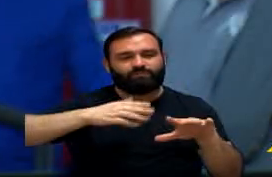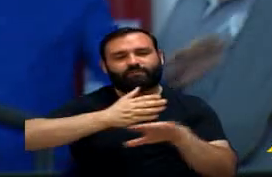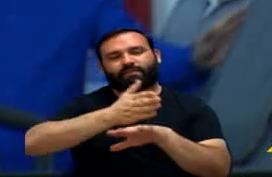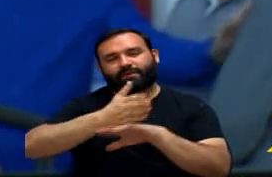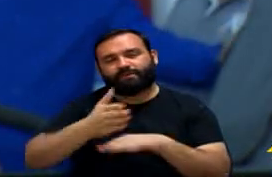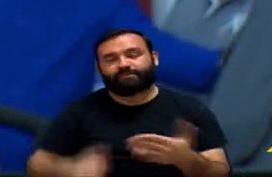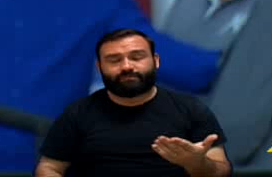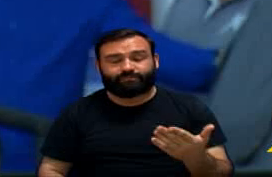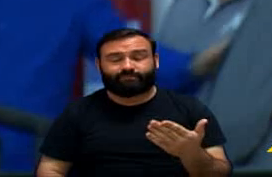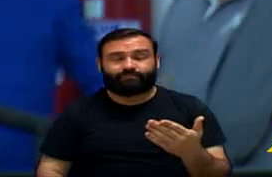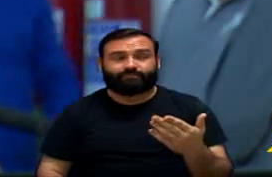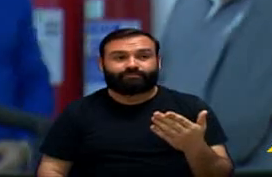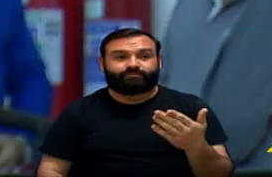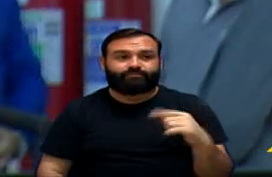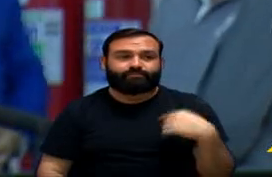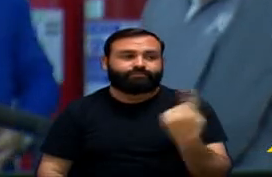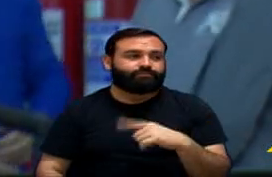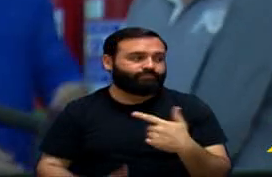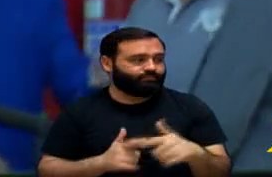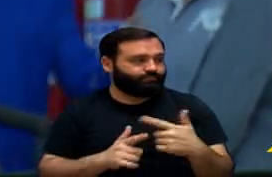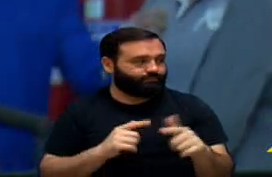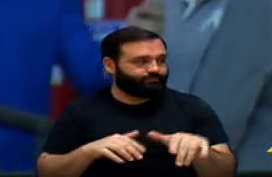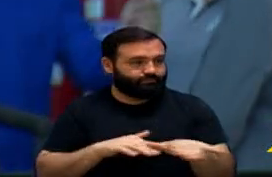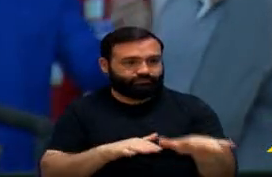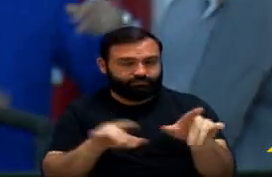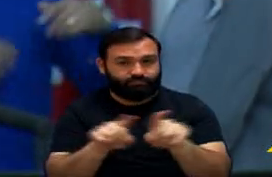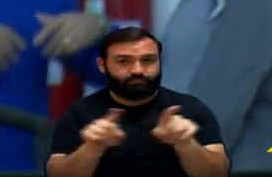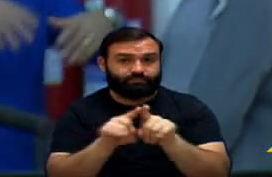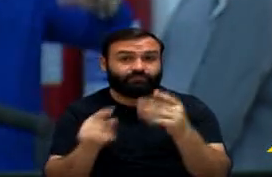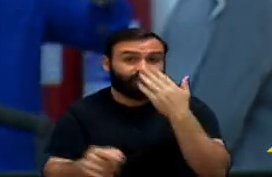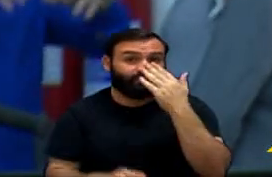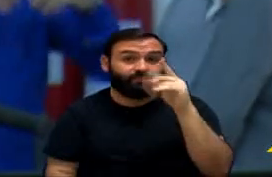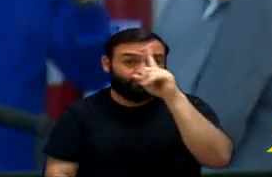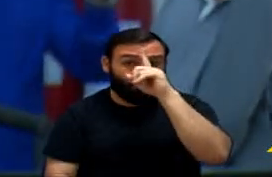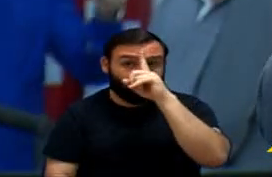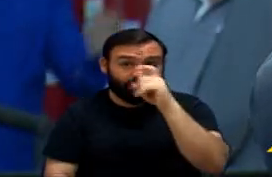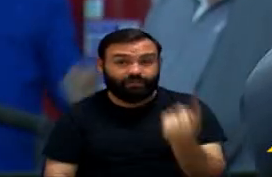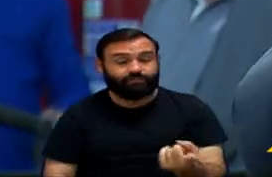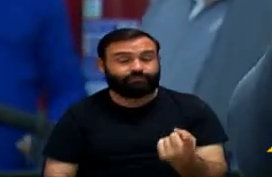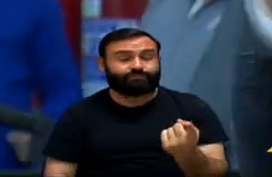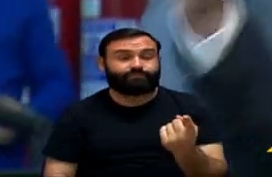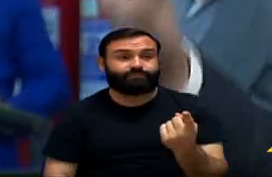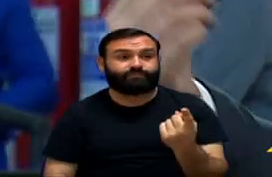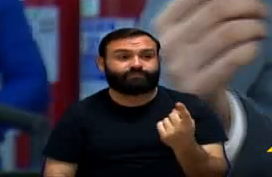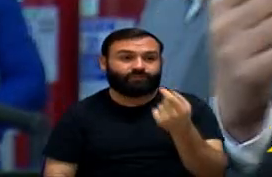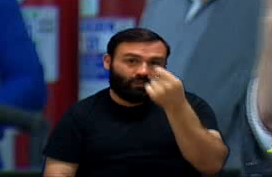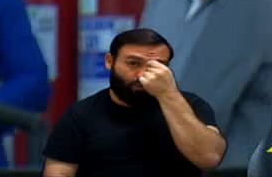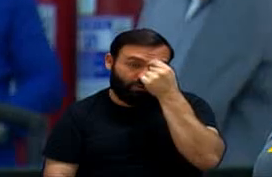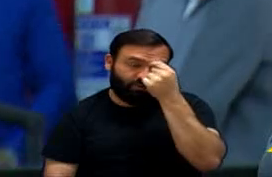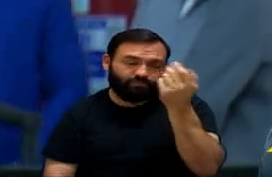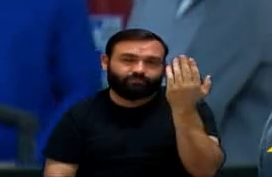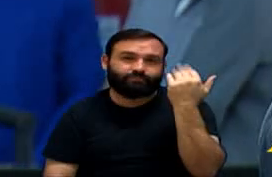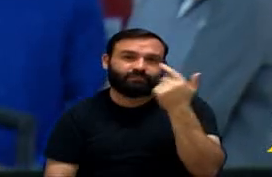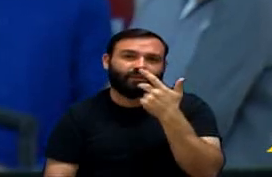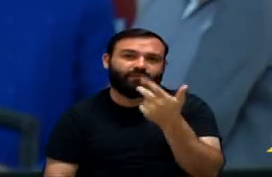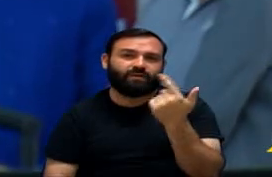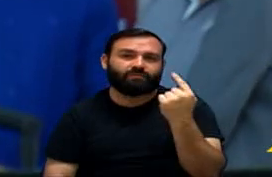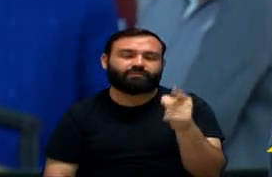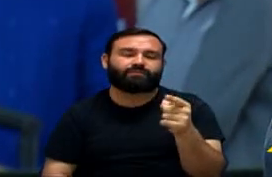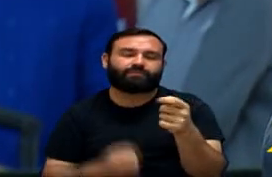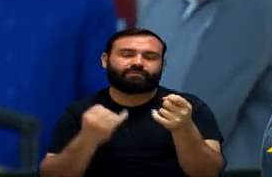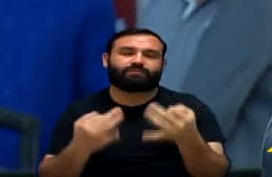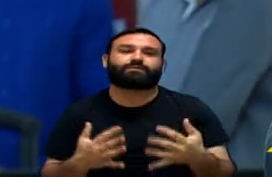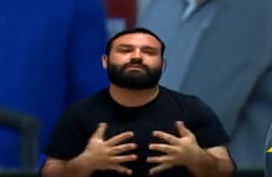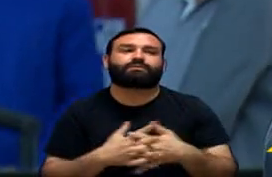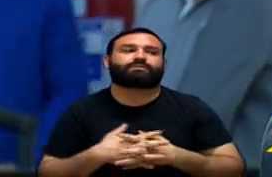Então você a gente tem o problema no trânsito tem o problema em frente aos hospitais né o Ítalo mesmo muito bem disse